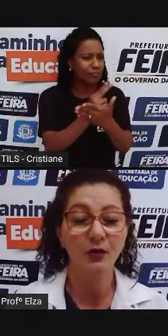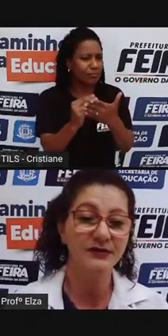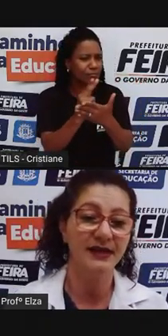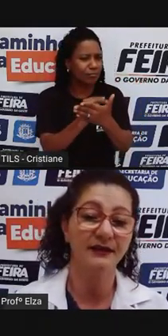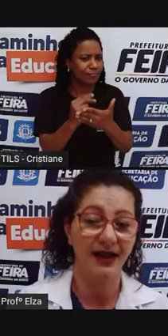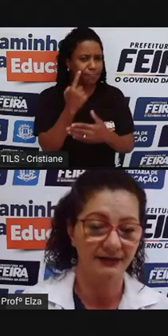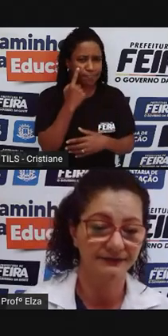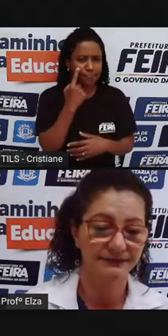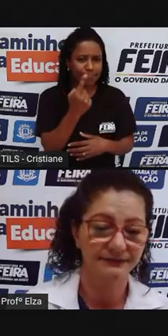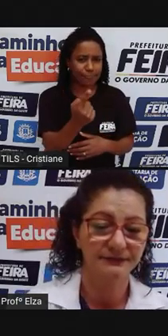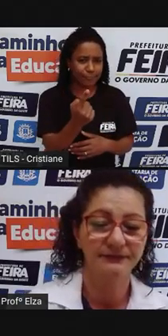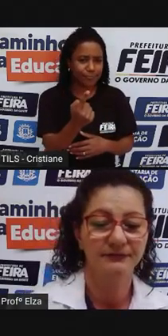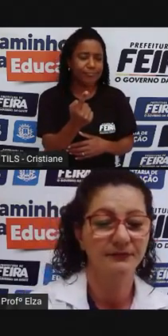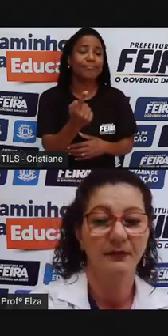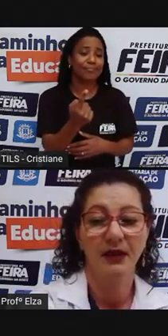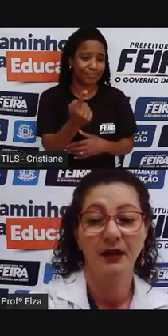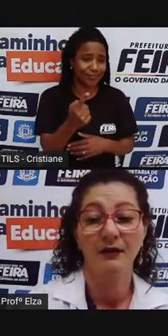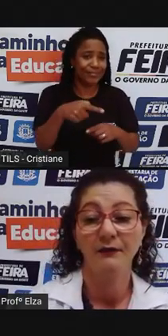Seria consertar.